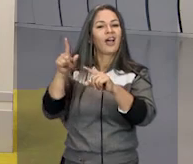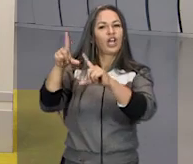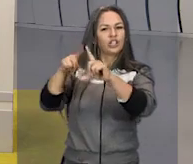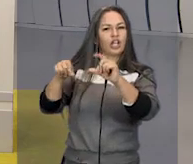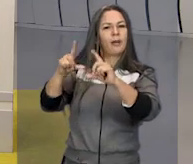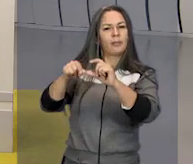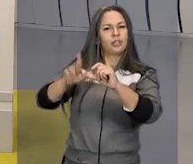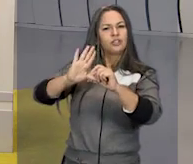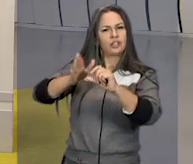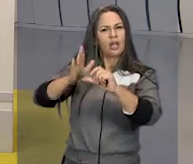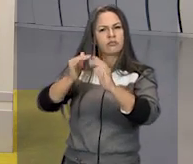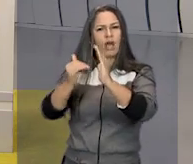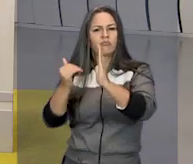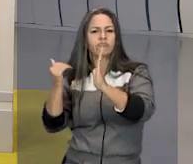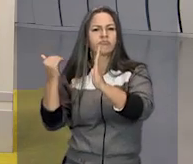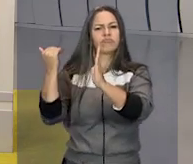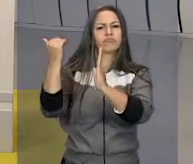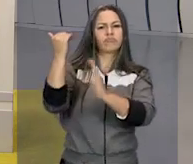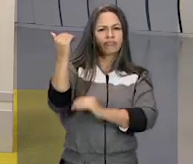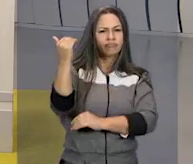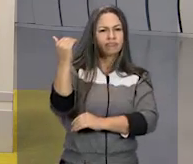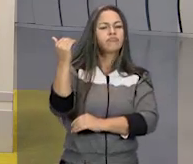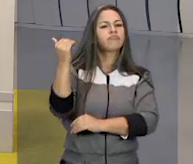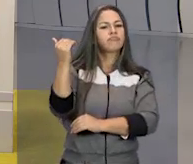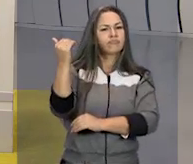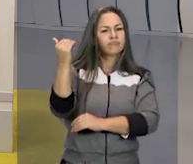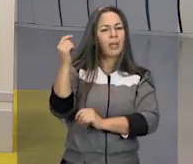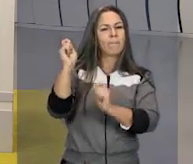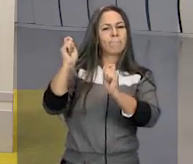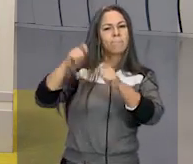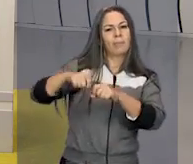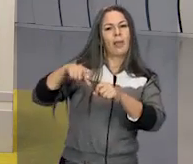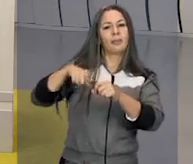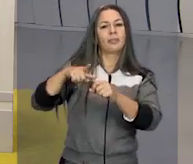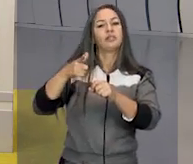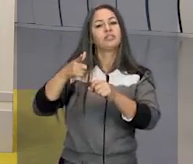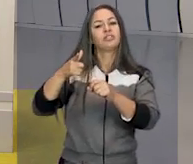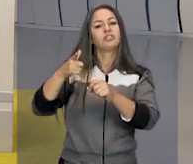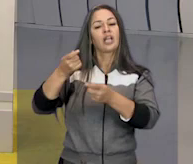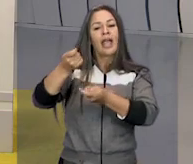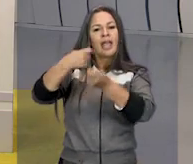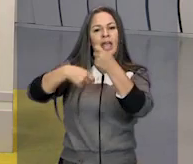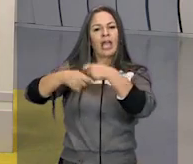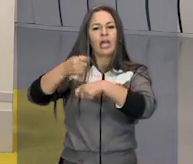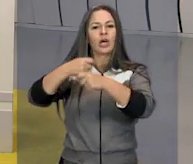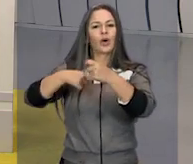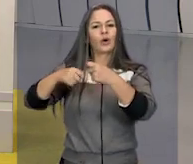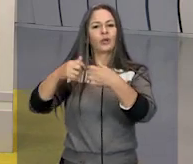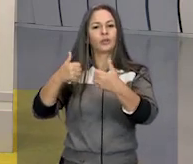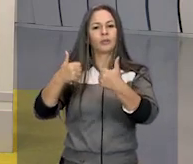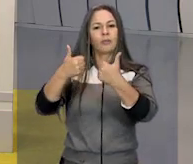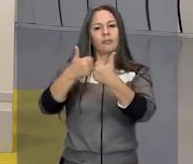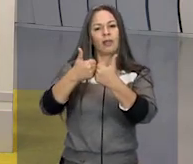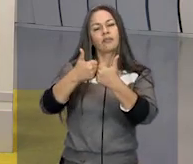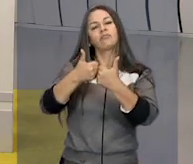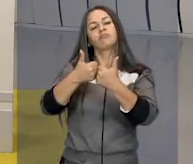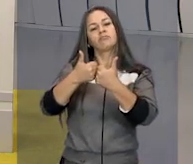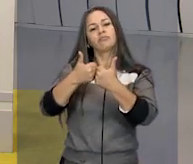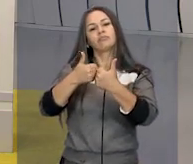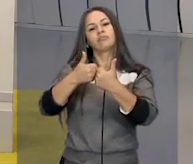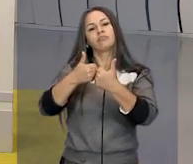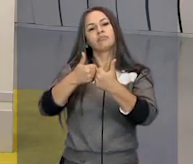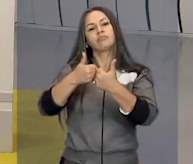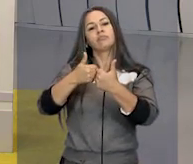aconteceu, dos tigres asiáticos na Ásia. Então a gente vê esse centro do poder migrando para essa região do Pacífico.